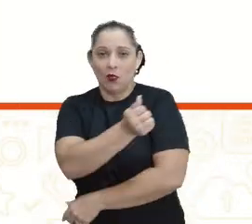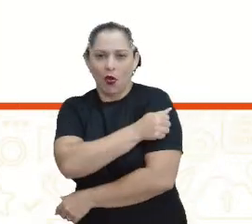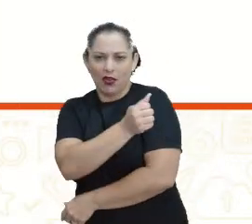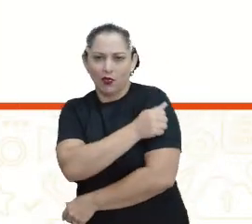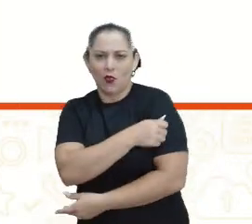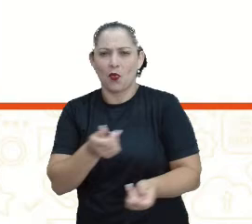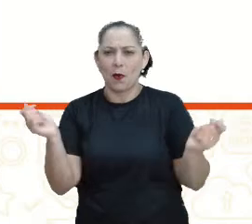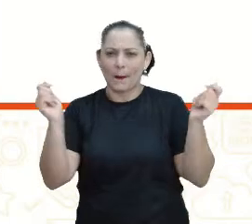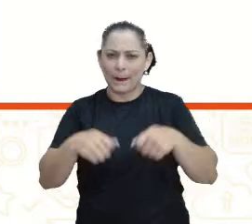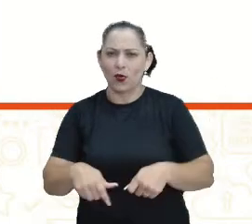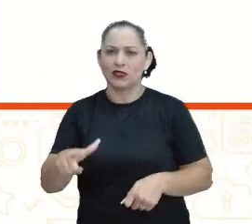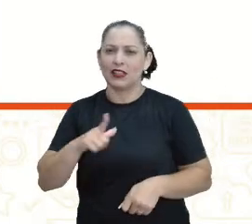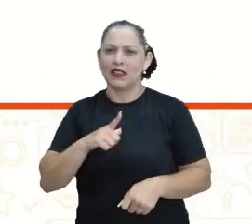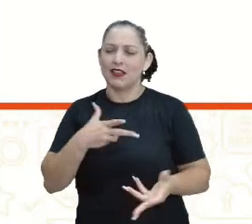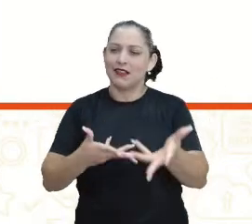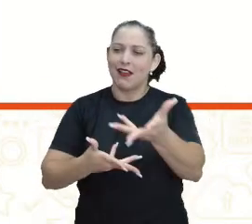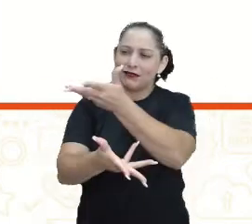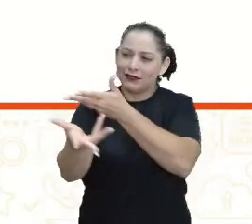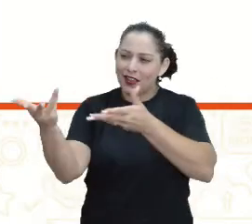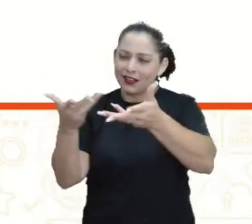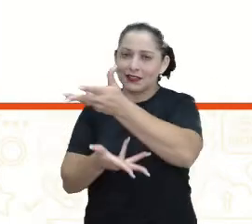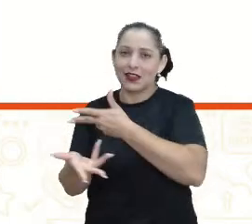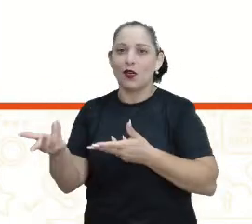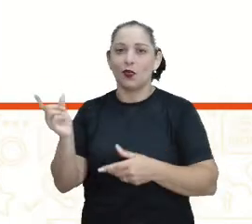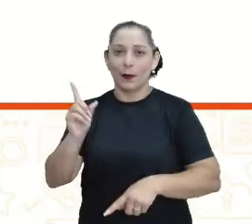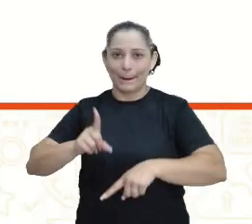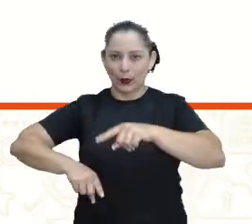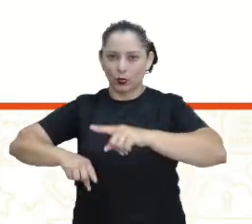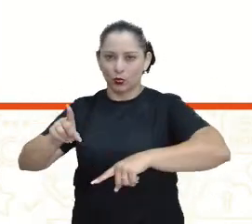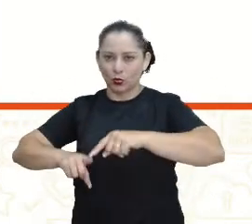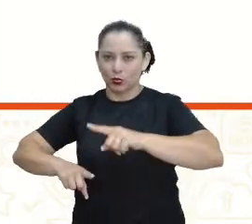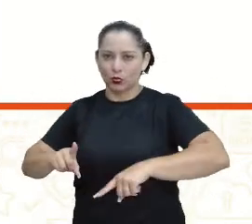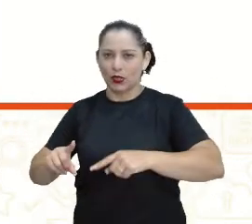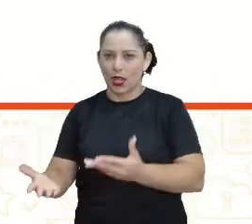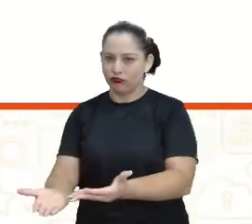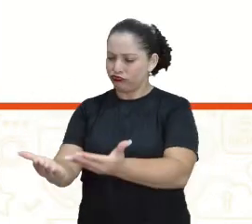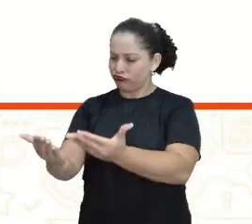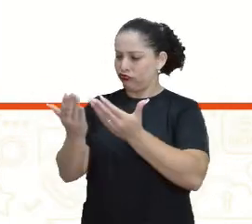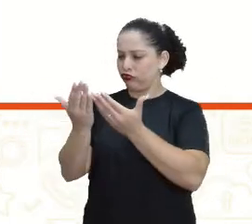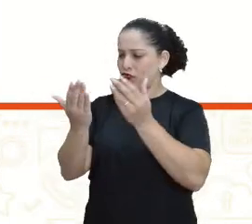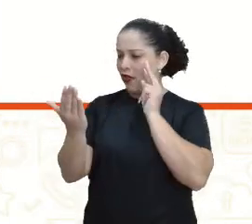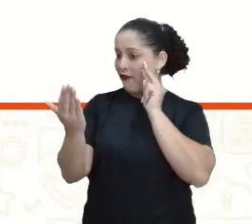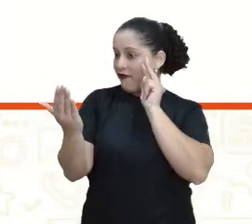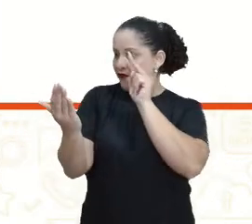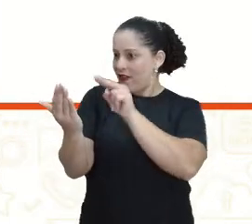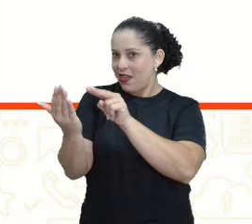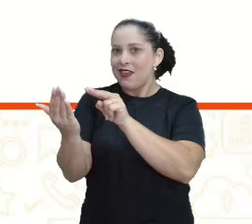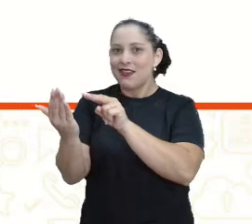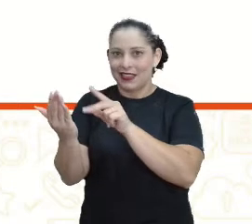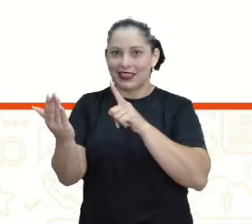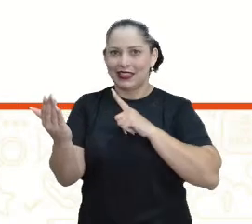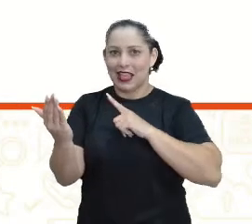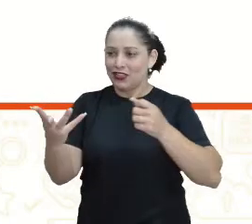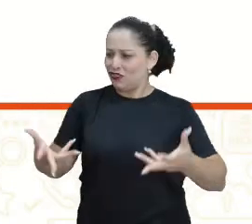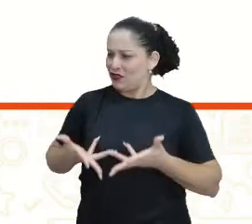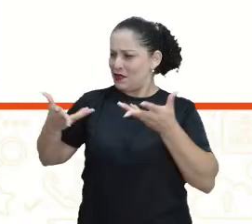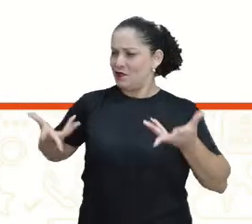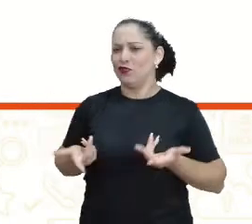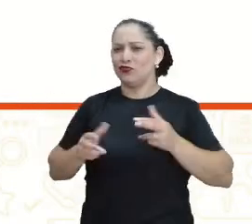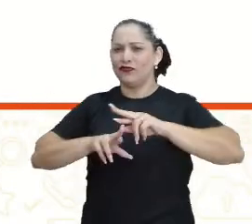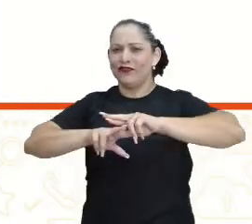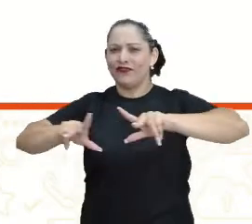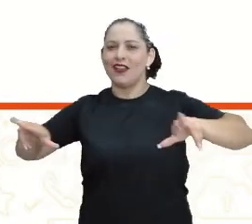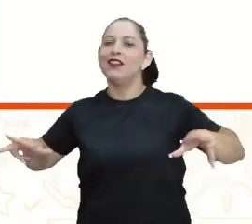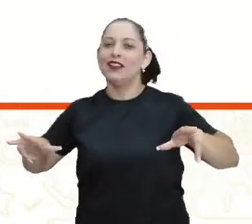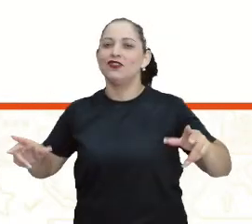apropriando desse movimento de interações. Então, o material é apresentado para a criança, né? E aí vão ter estímulos diferentes. A gente